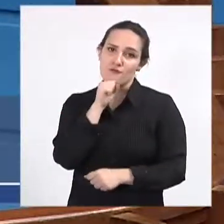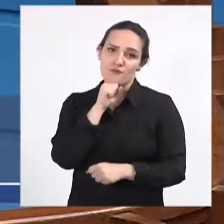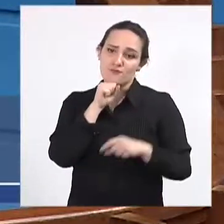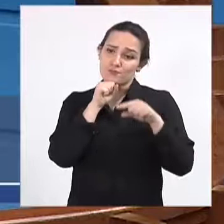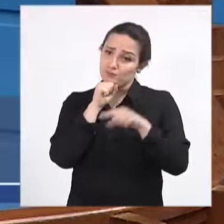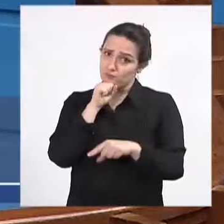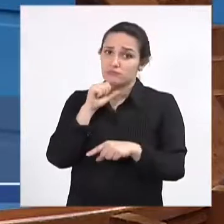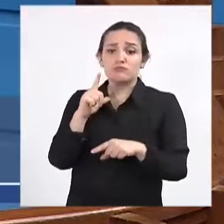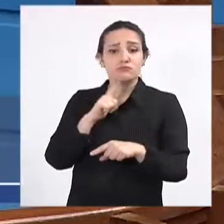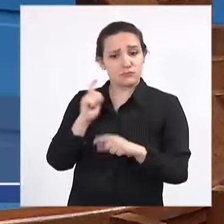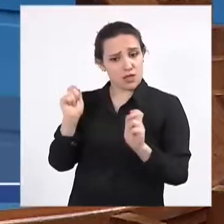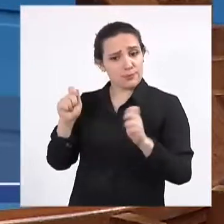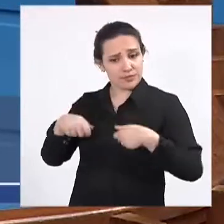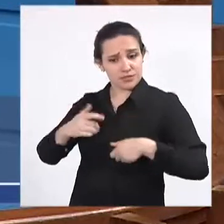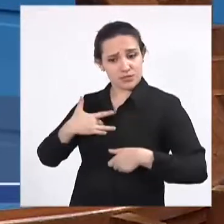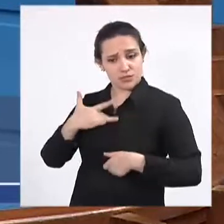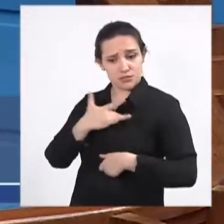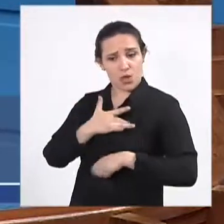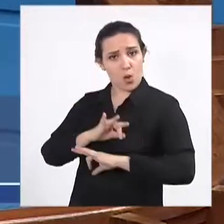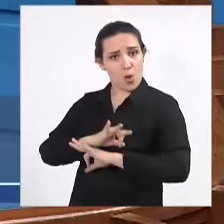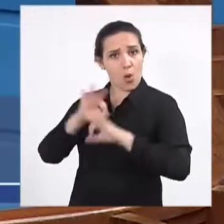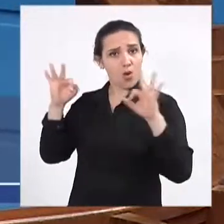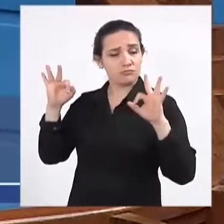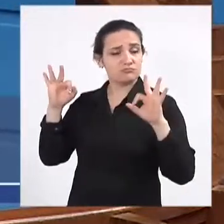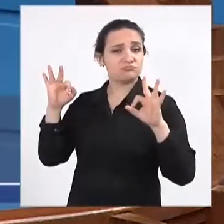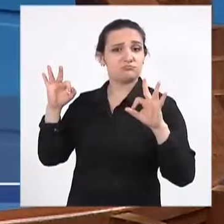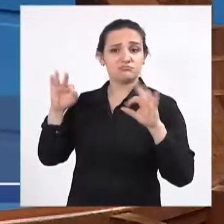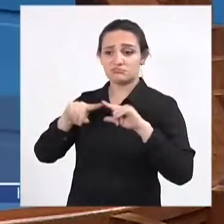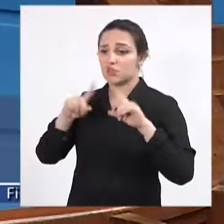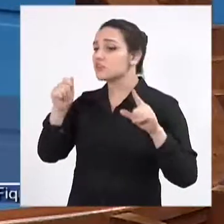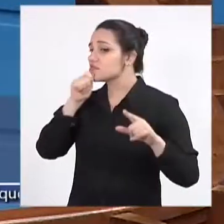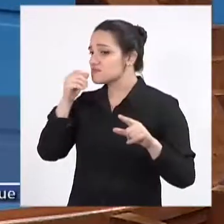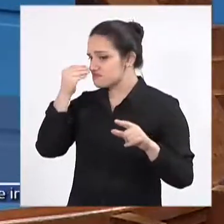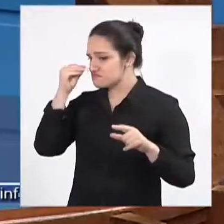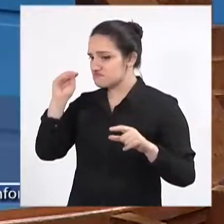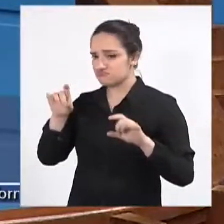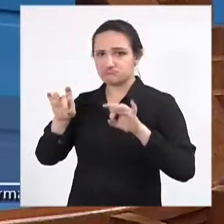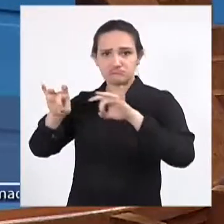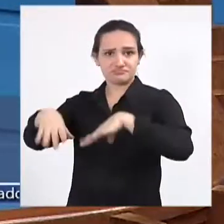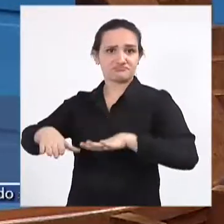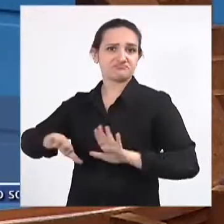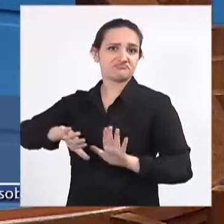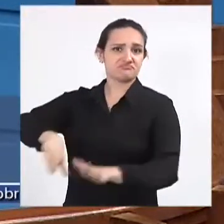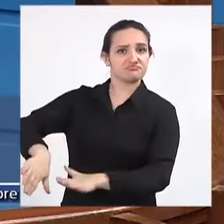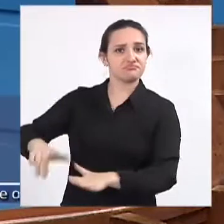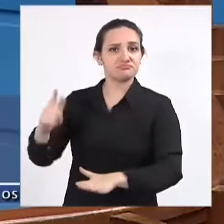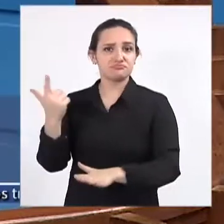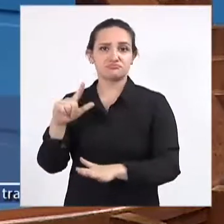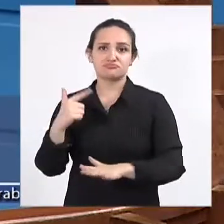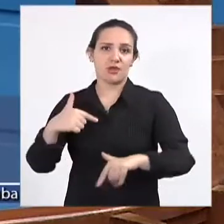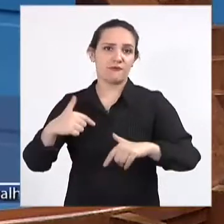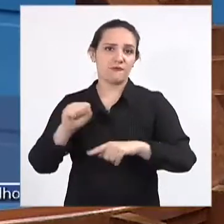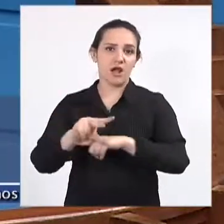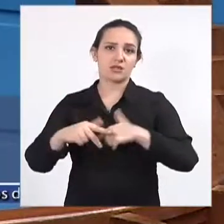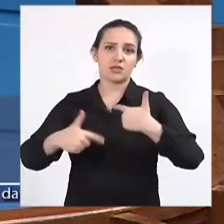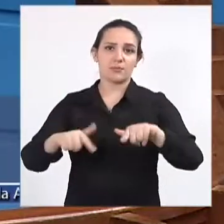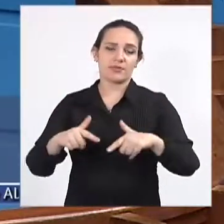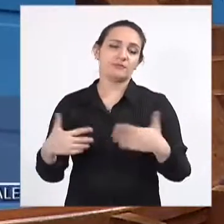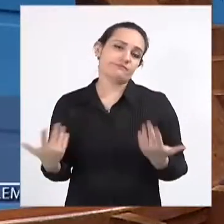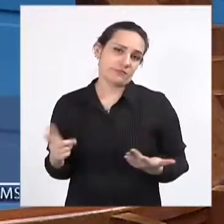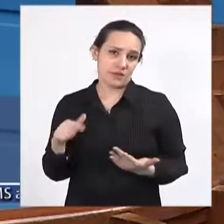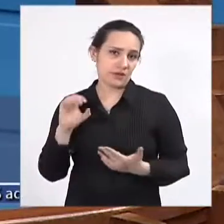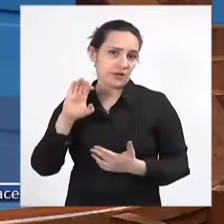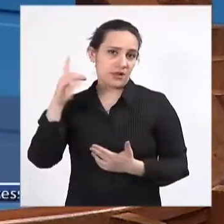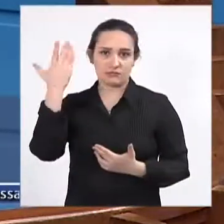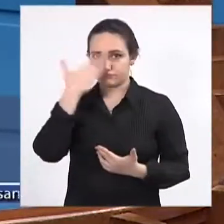tendo condições plenas de saúde, estão sendo descartados do mercado de trabalho. Isto é